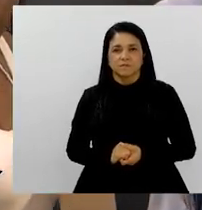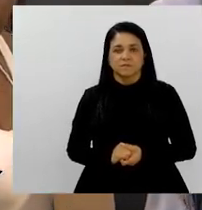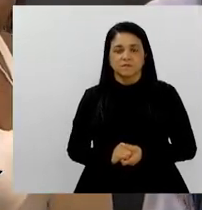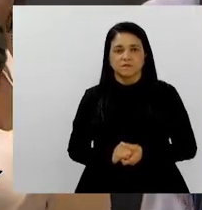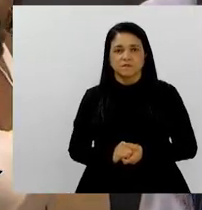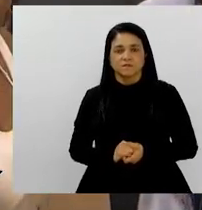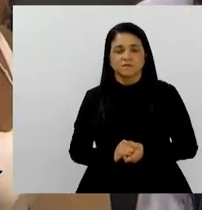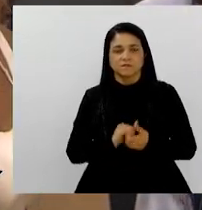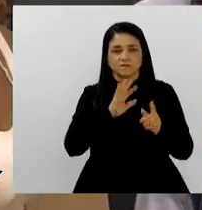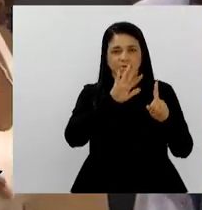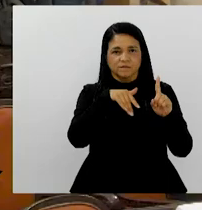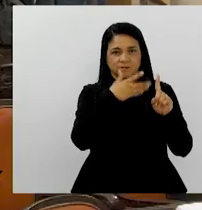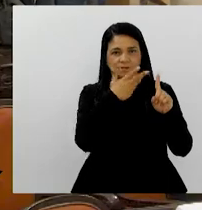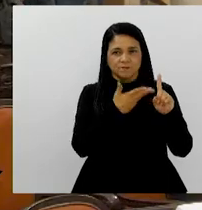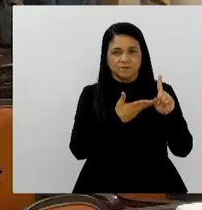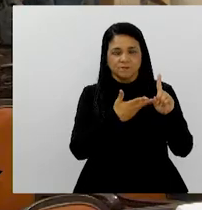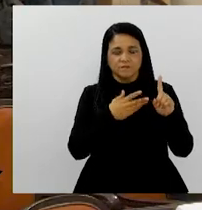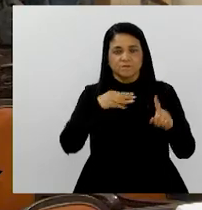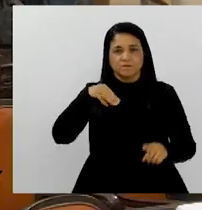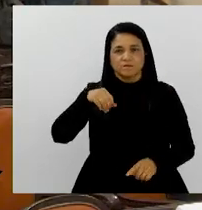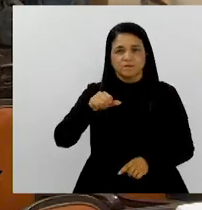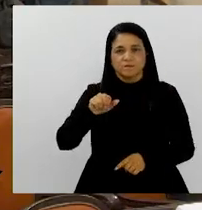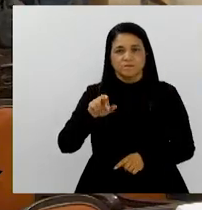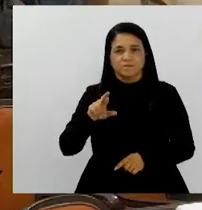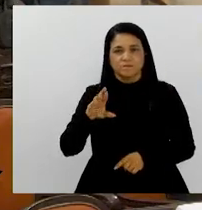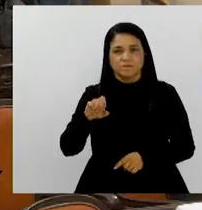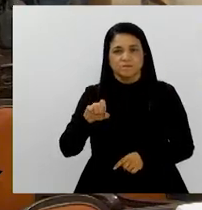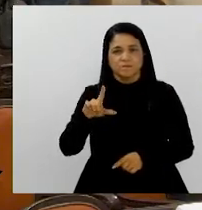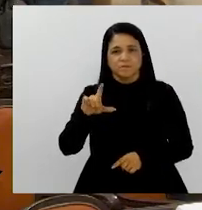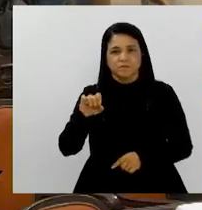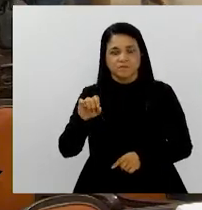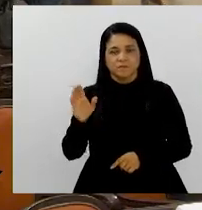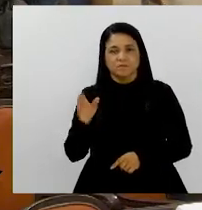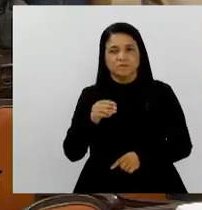Próximo agraciado, Marcelo Davi Macedo.